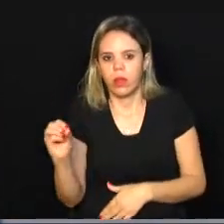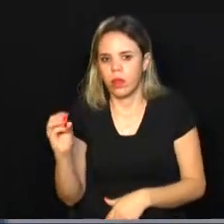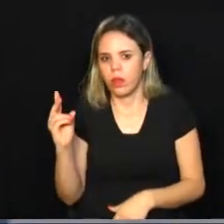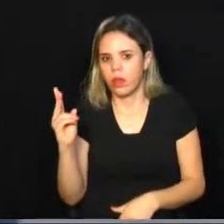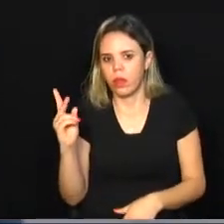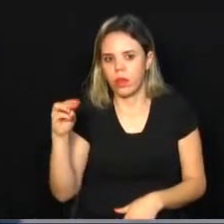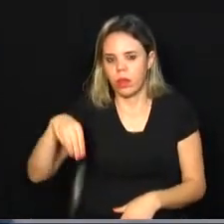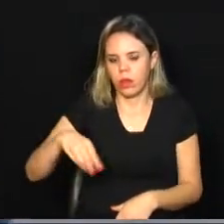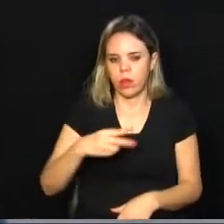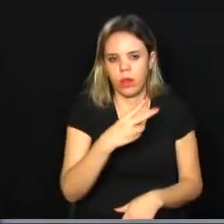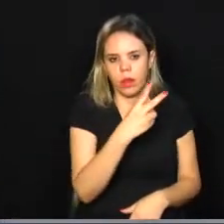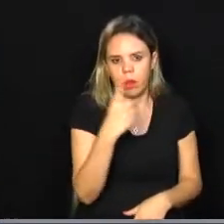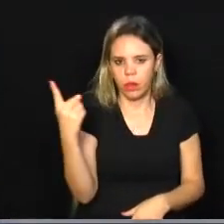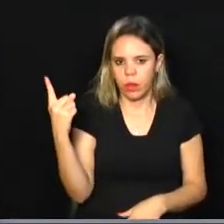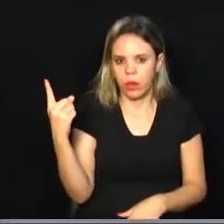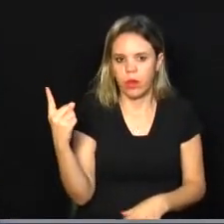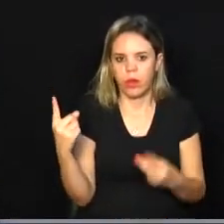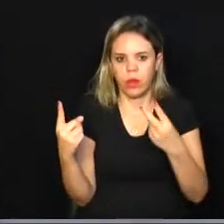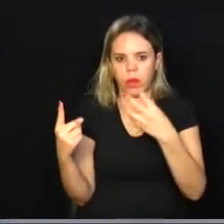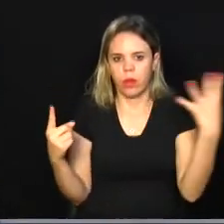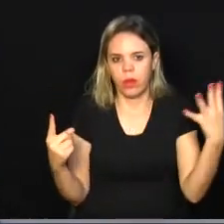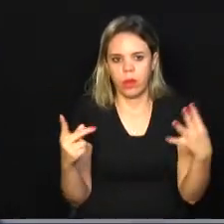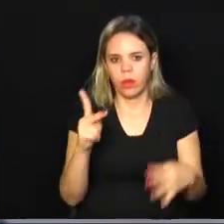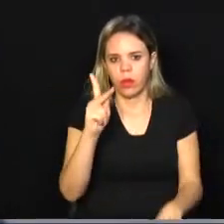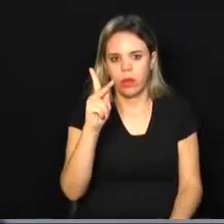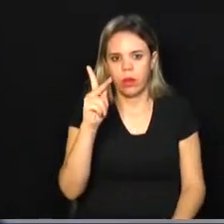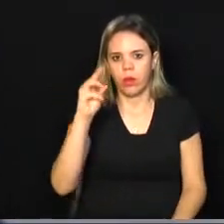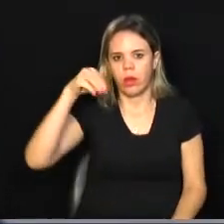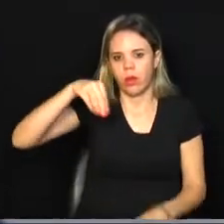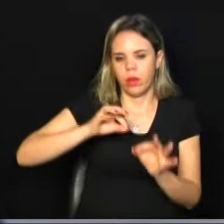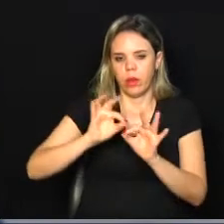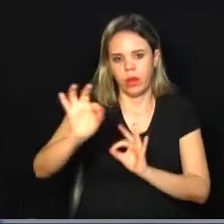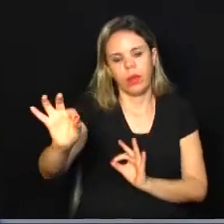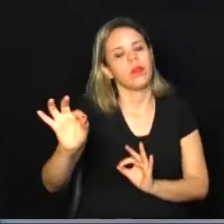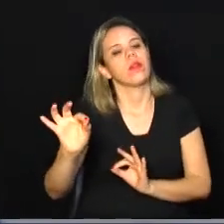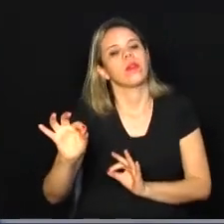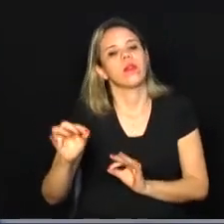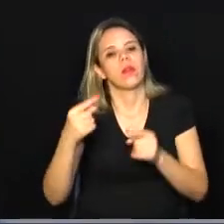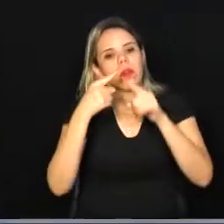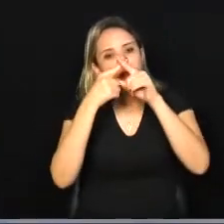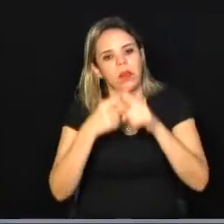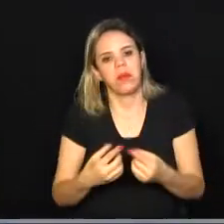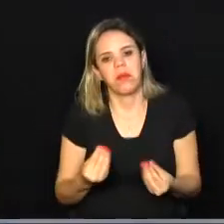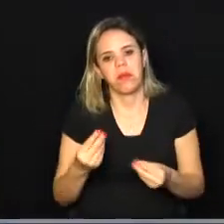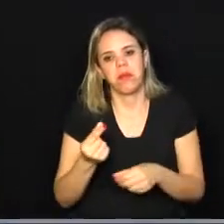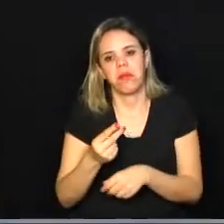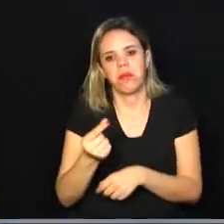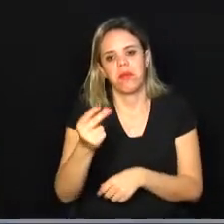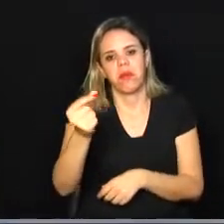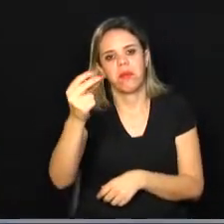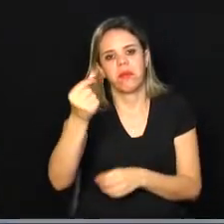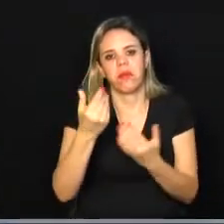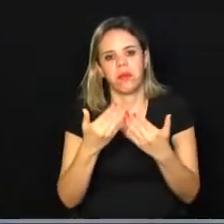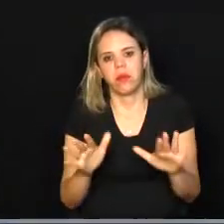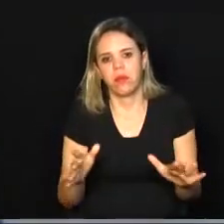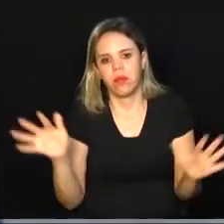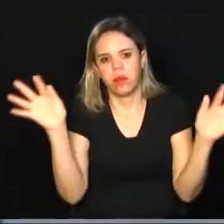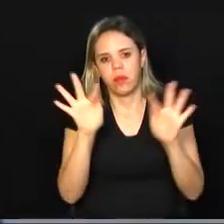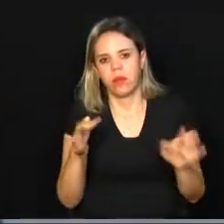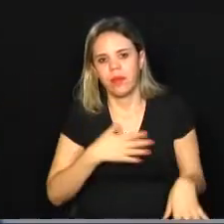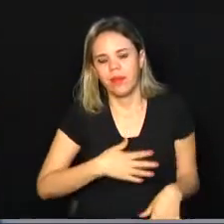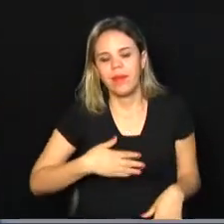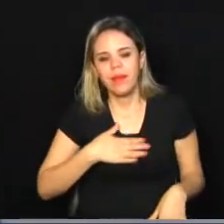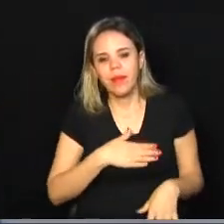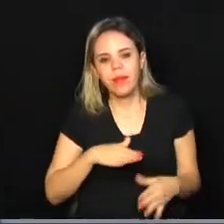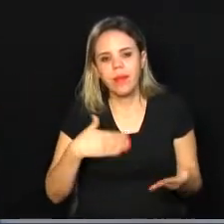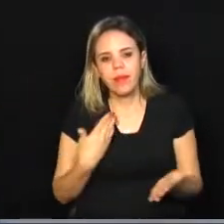quilômetros, 21 quilômetros, 24 quilômetros. Competi durante muito tempo nas águas abertas, fui muito feliz.